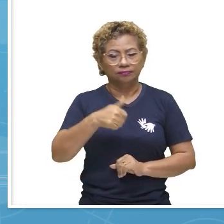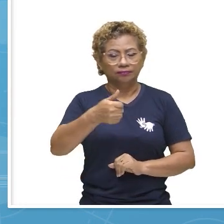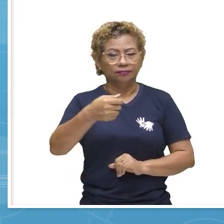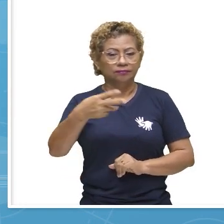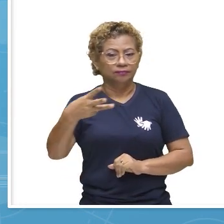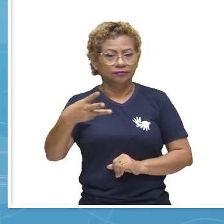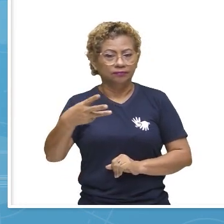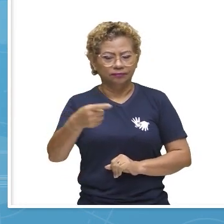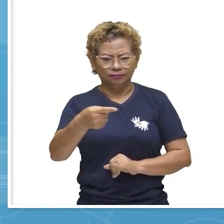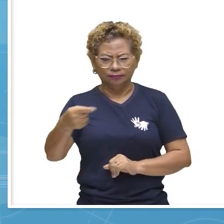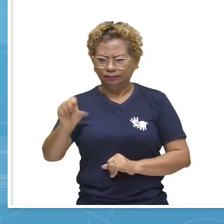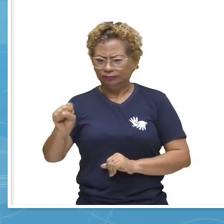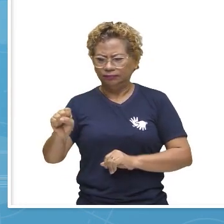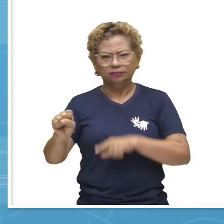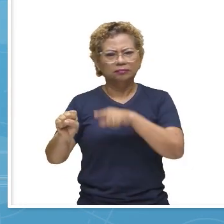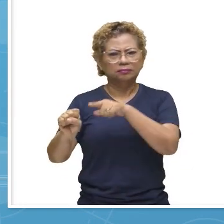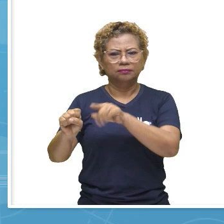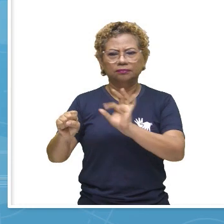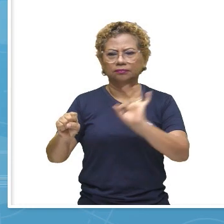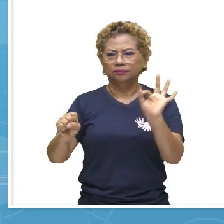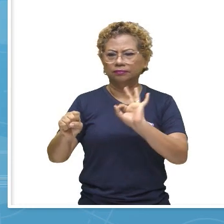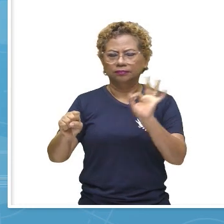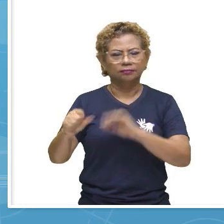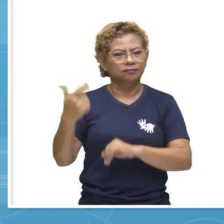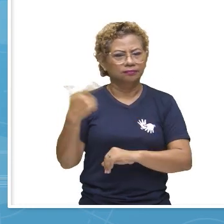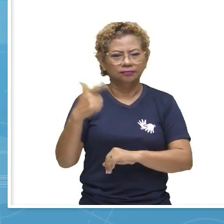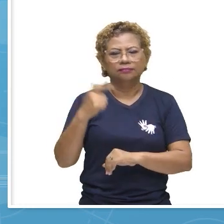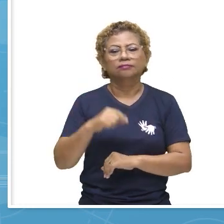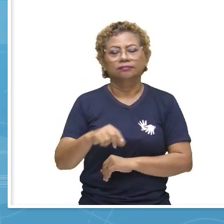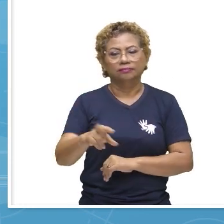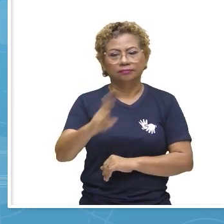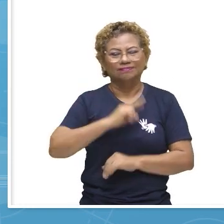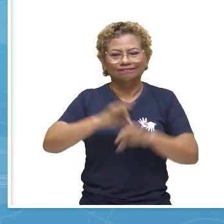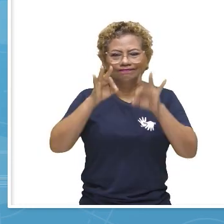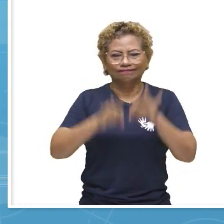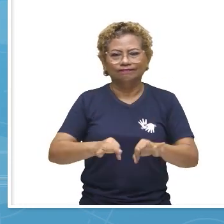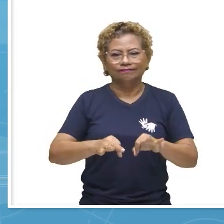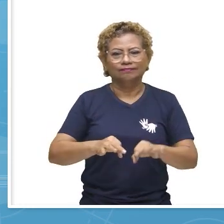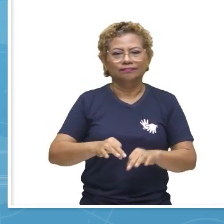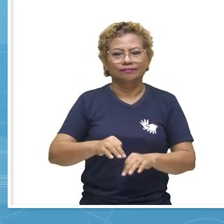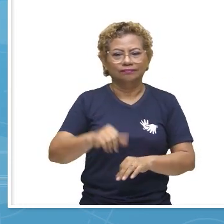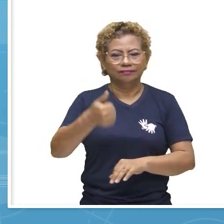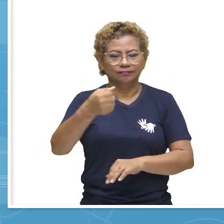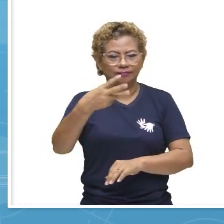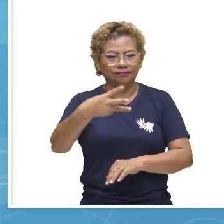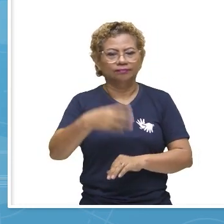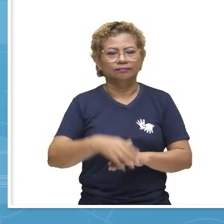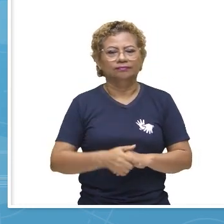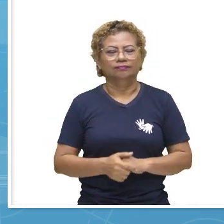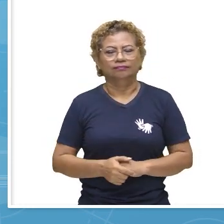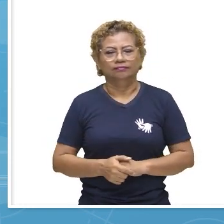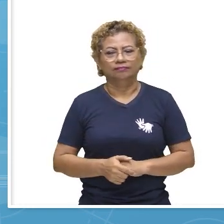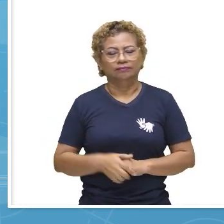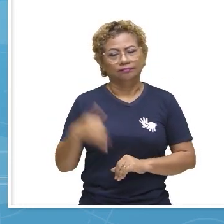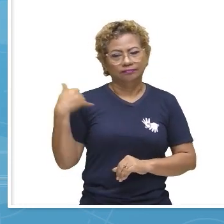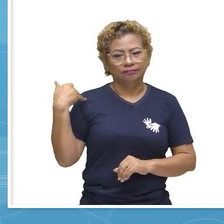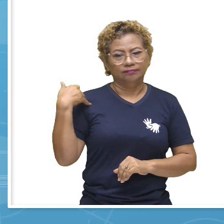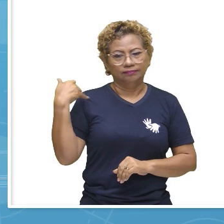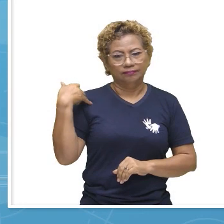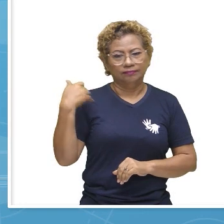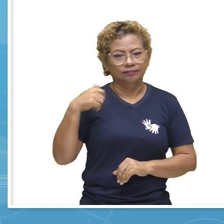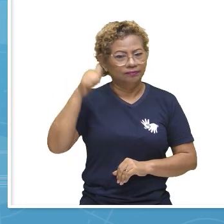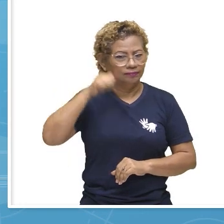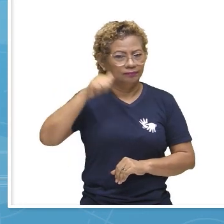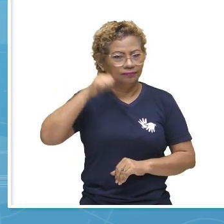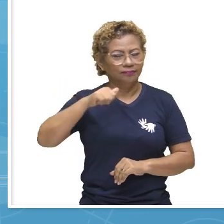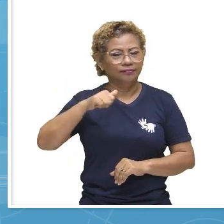idade negativa, né? Então, só resta o 13. Logo, a Juliana tem 13